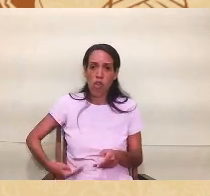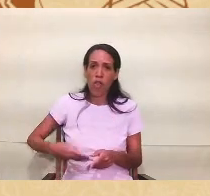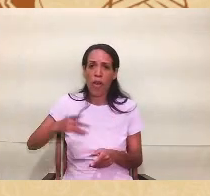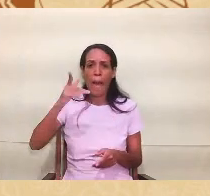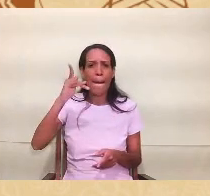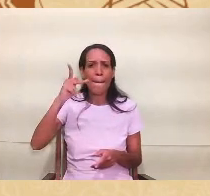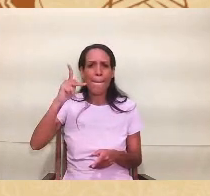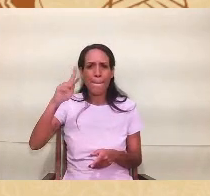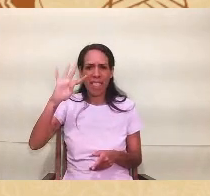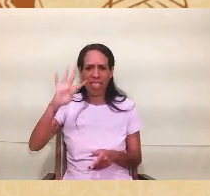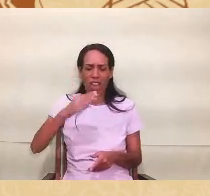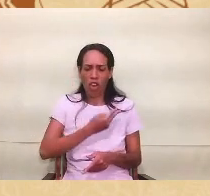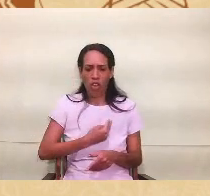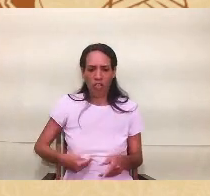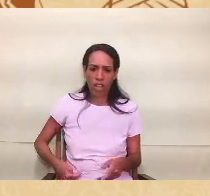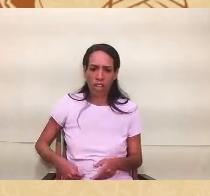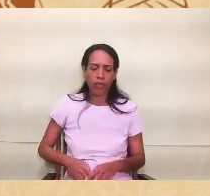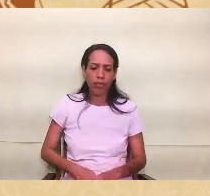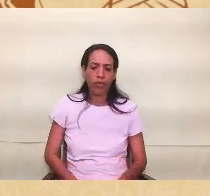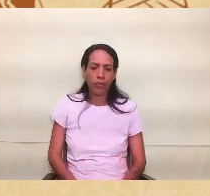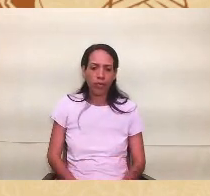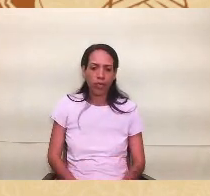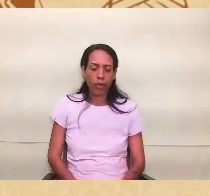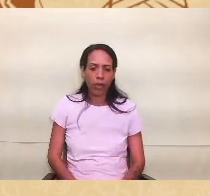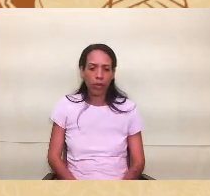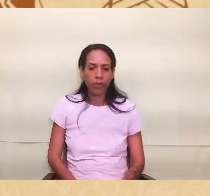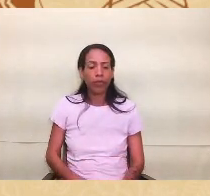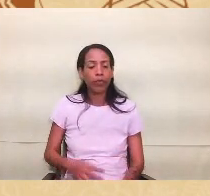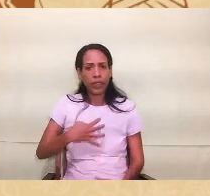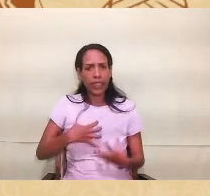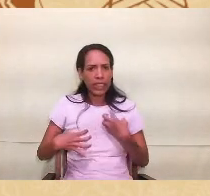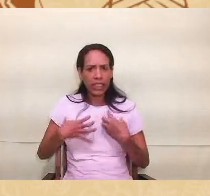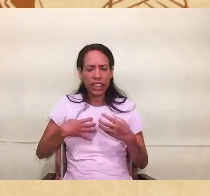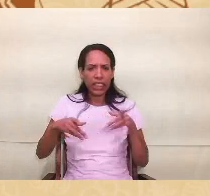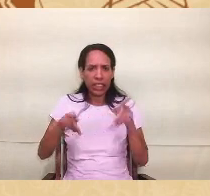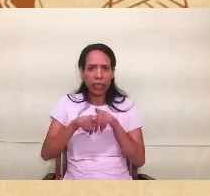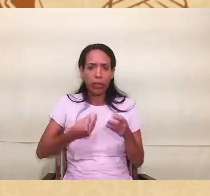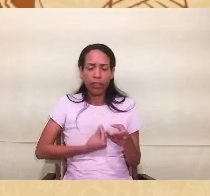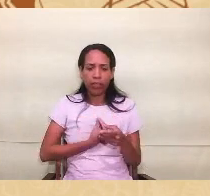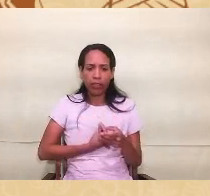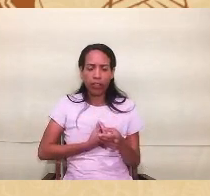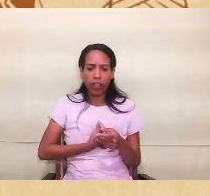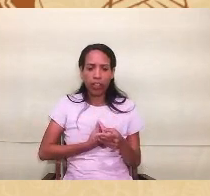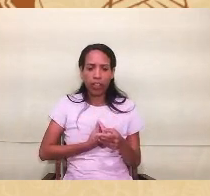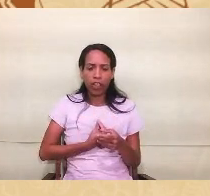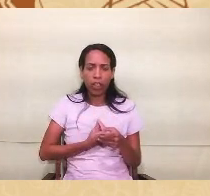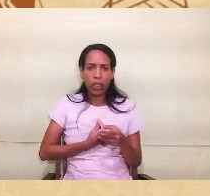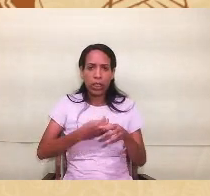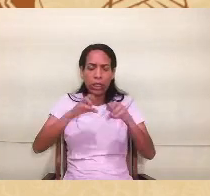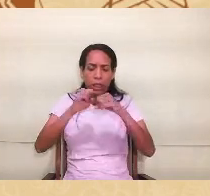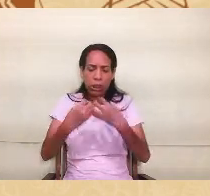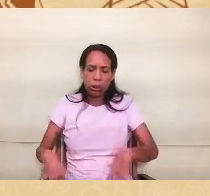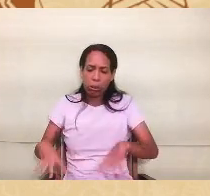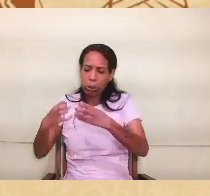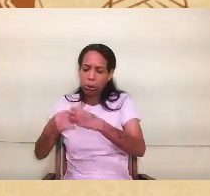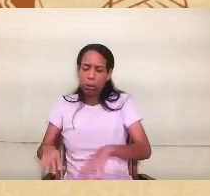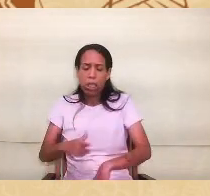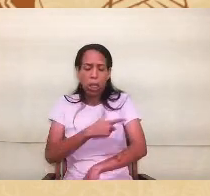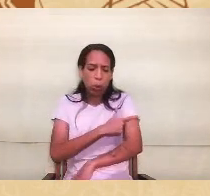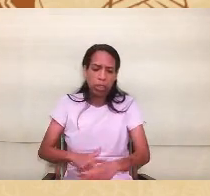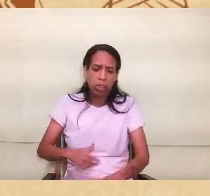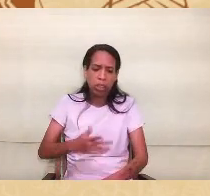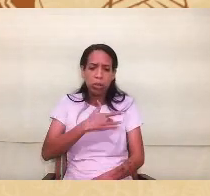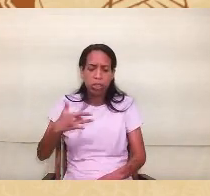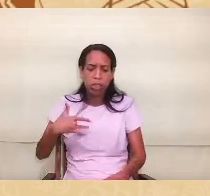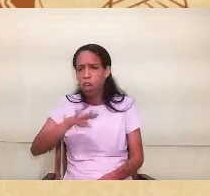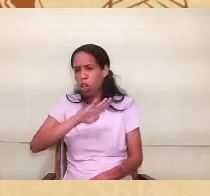exemplo? Aí, assim, nesse sentido, assim, a gente vive hoje um desmonte tão grande, educação, saúde, todo mundo já sabe,